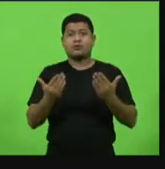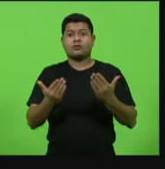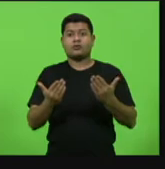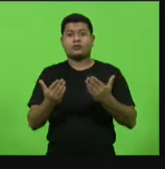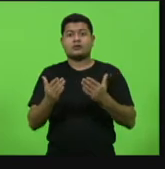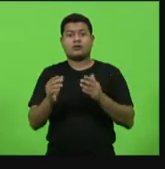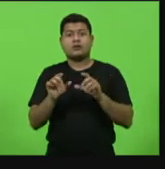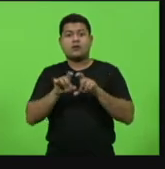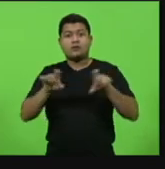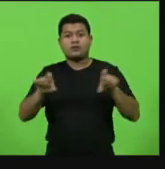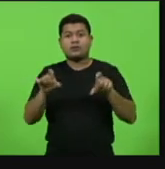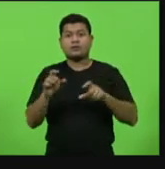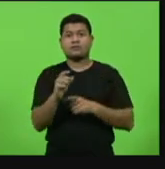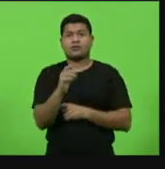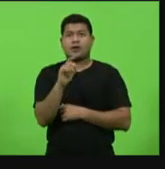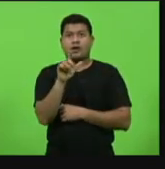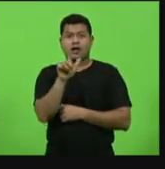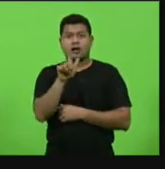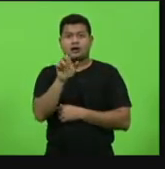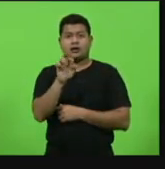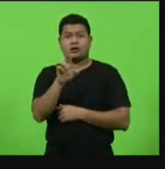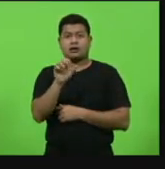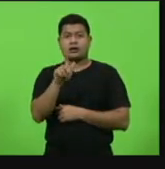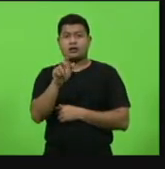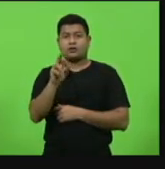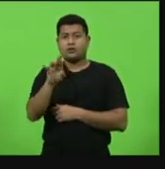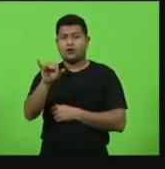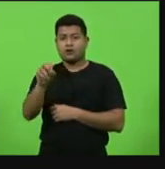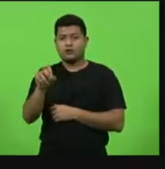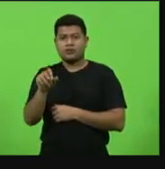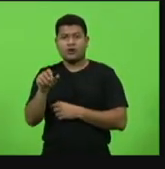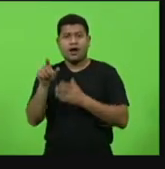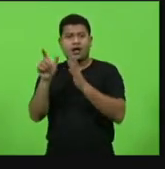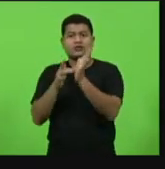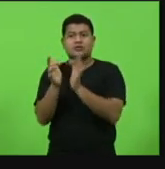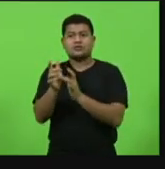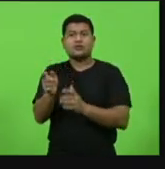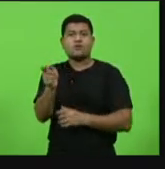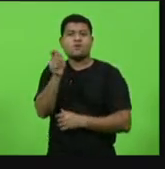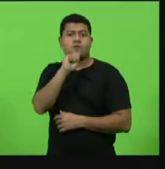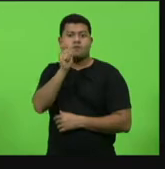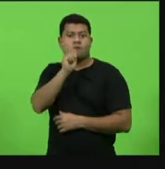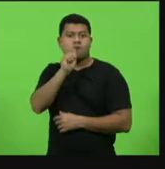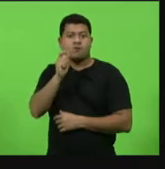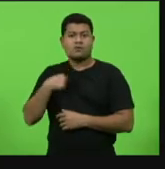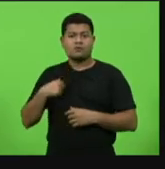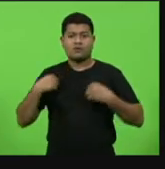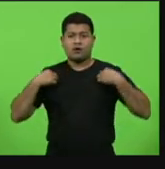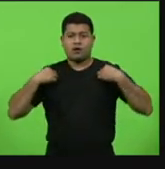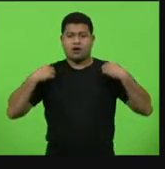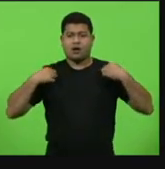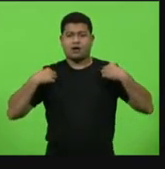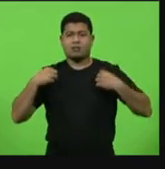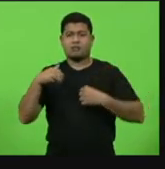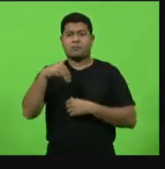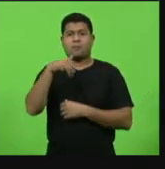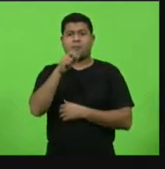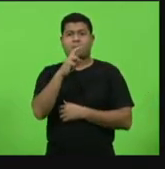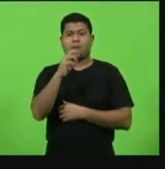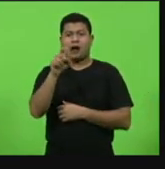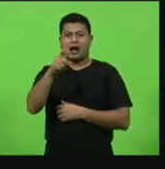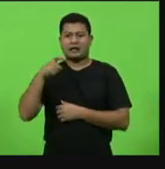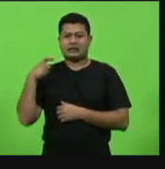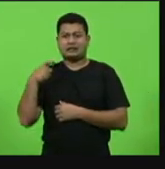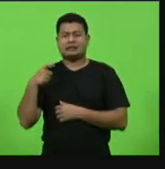Gregório Dudivier, fumando maconha com uma camiseta de Marx e um